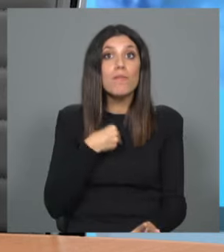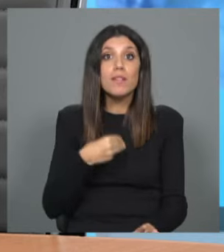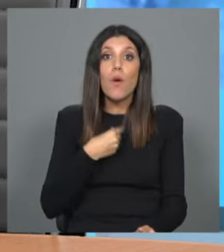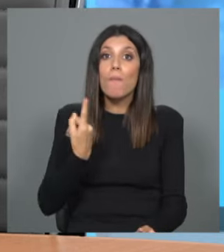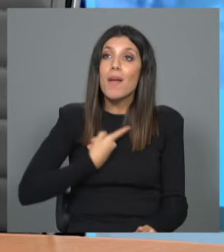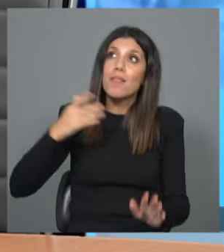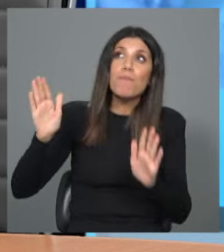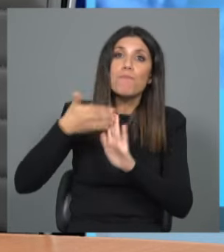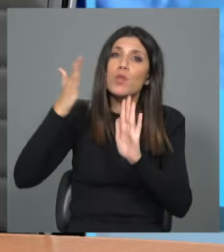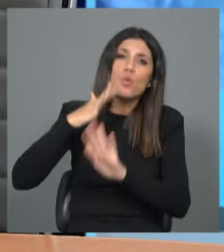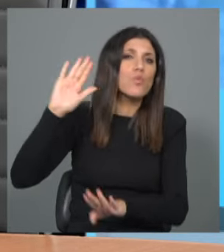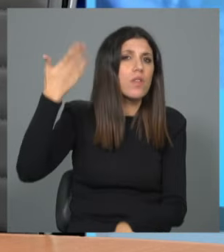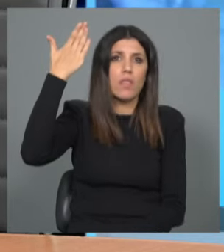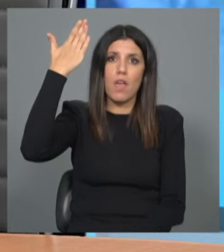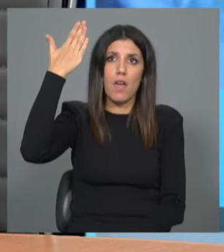prioridade primeira.